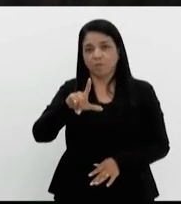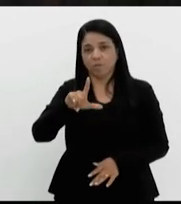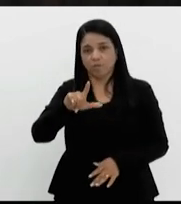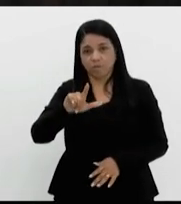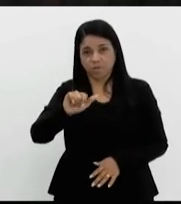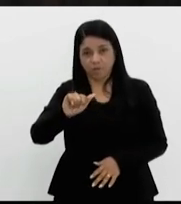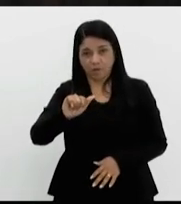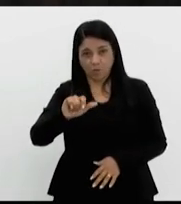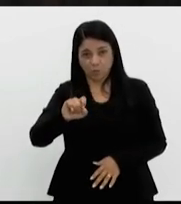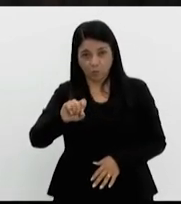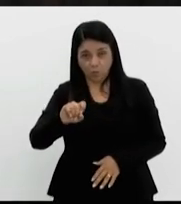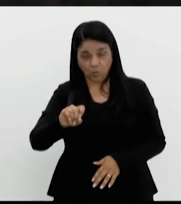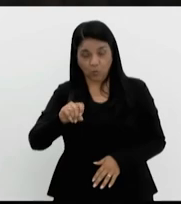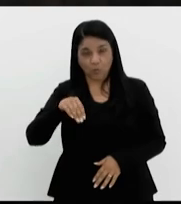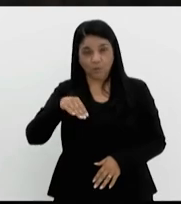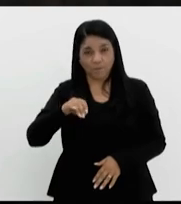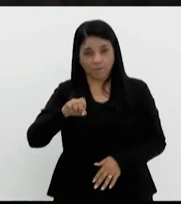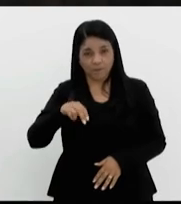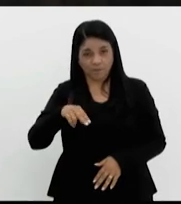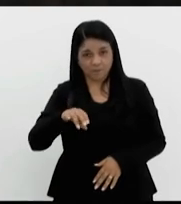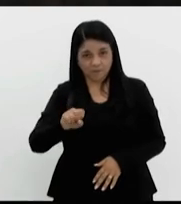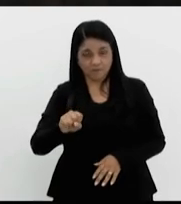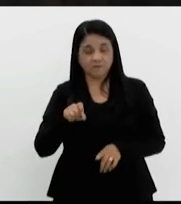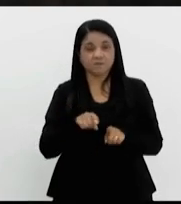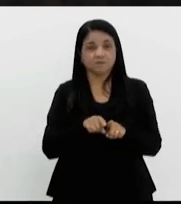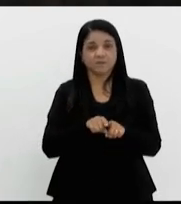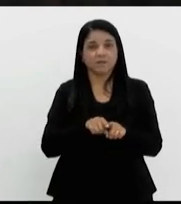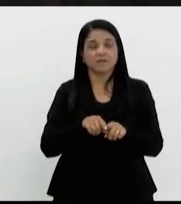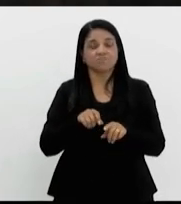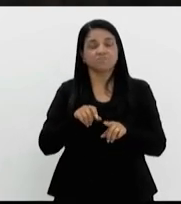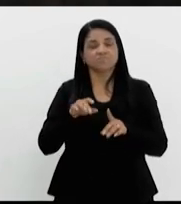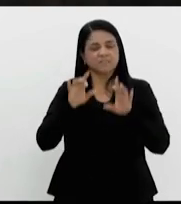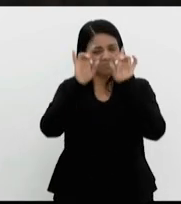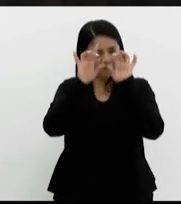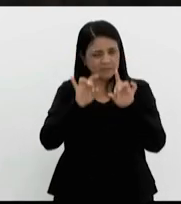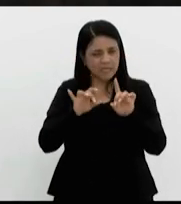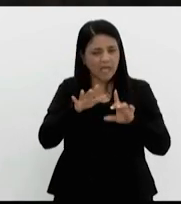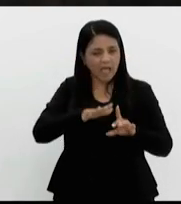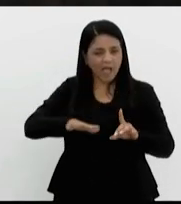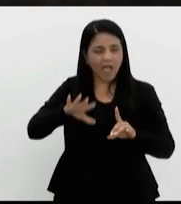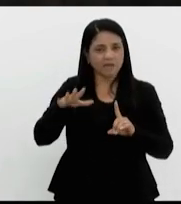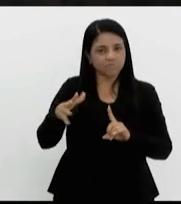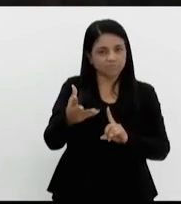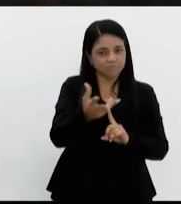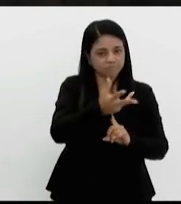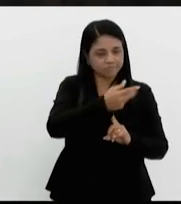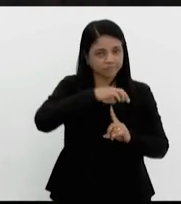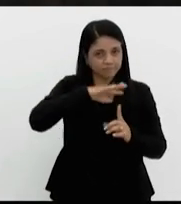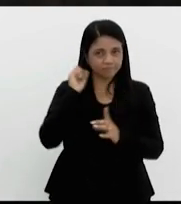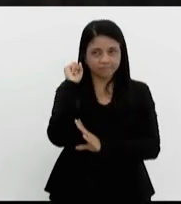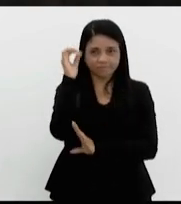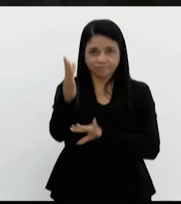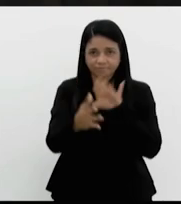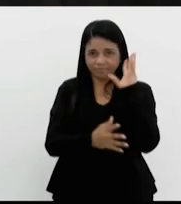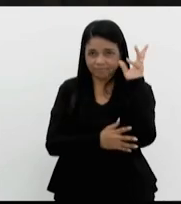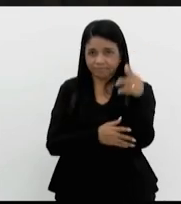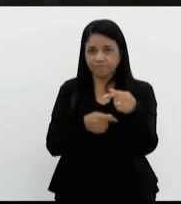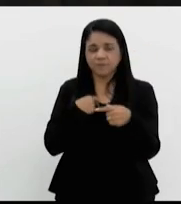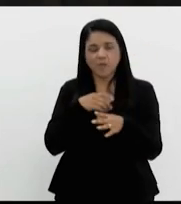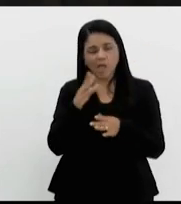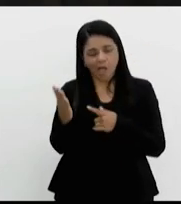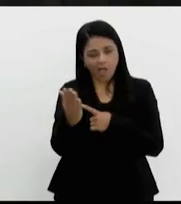engenheiro químico, especialista na área de meio ambiente e que tem nos ajudado também a